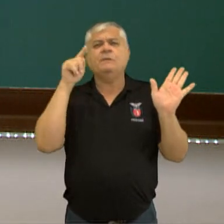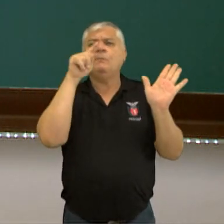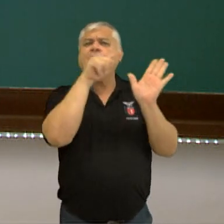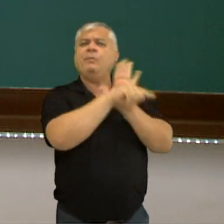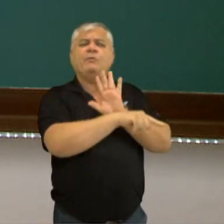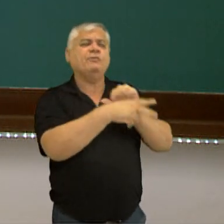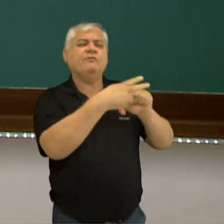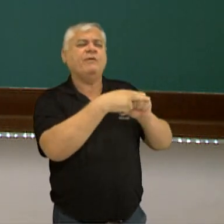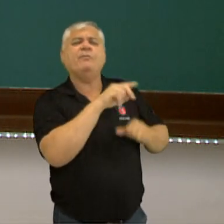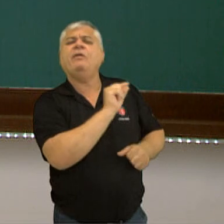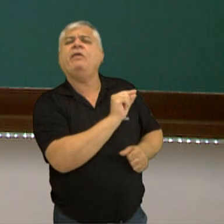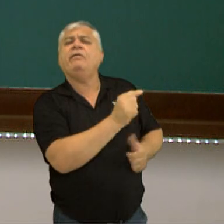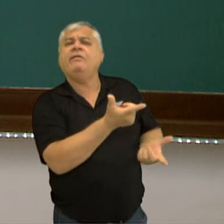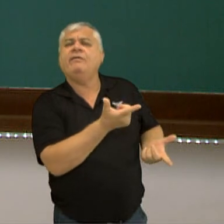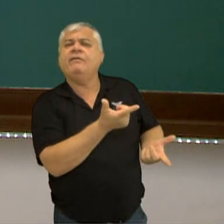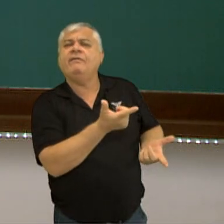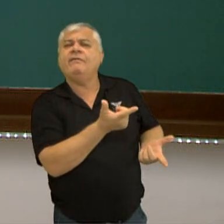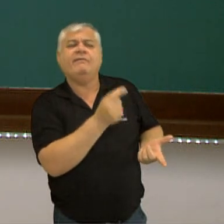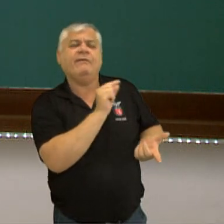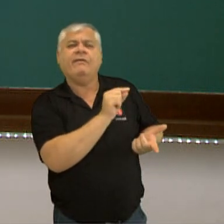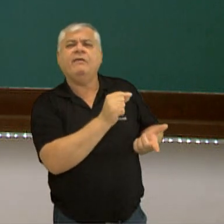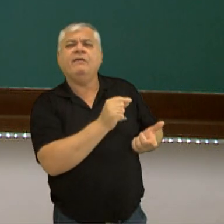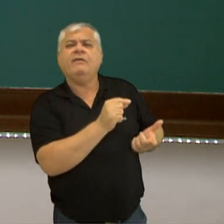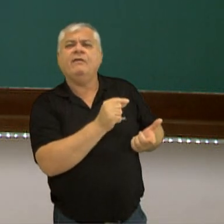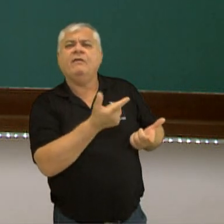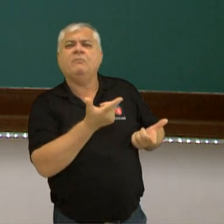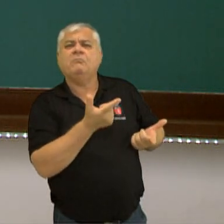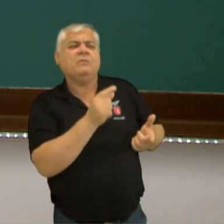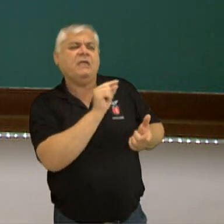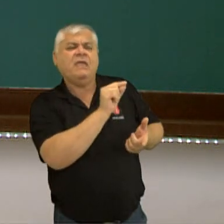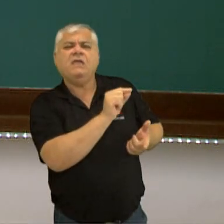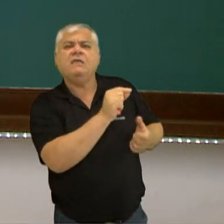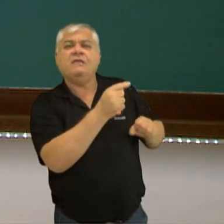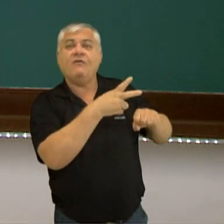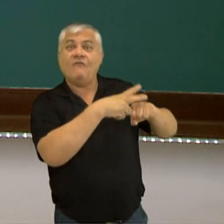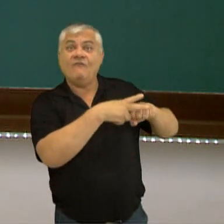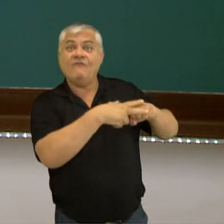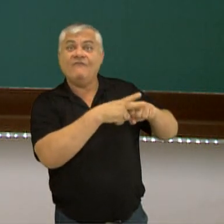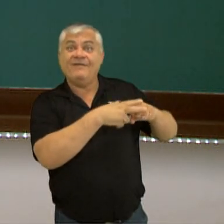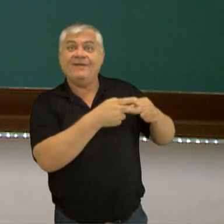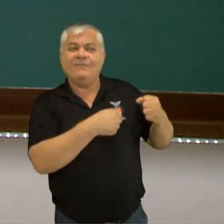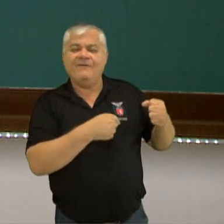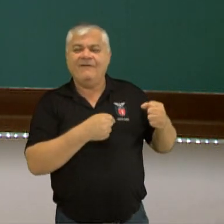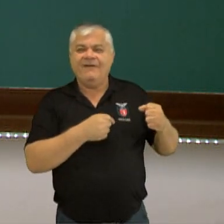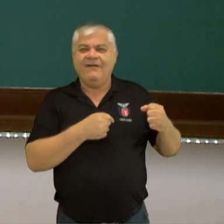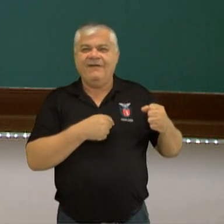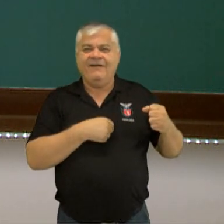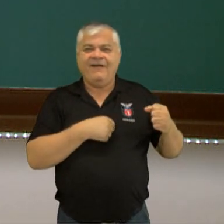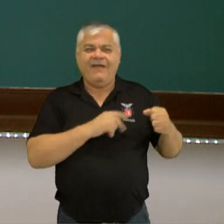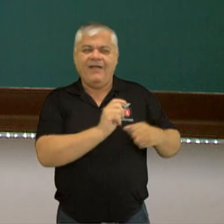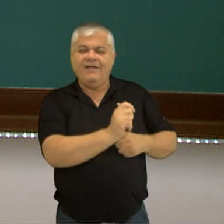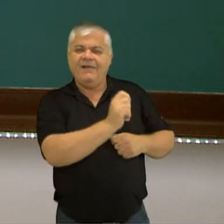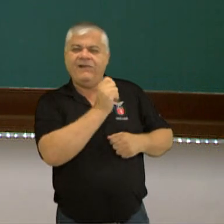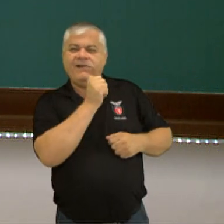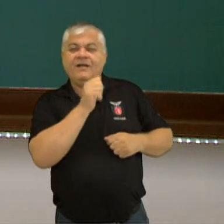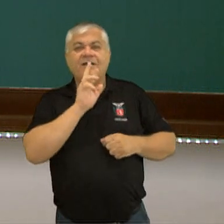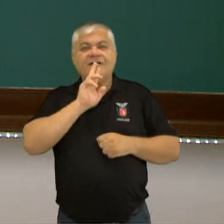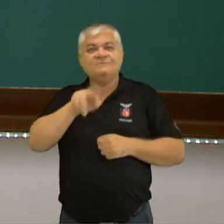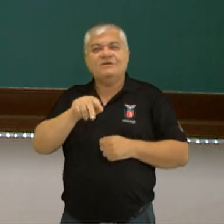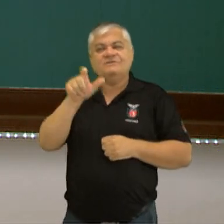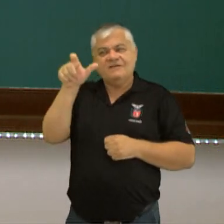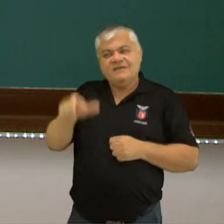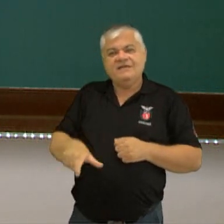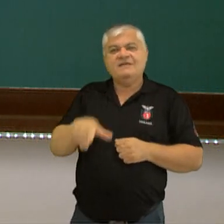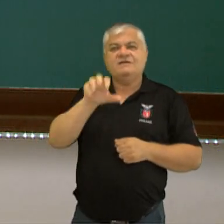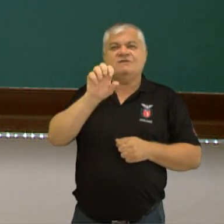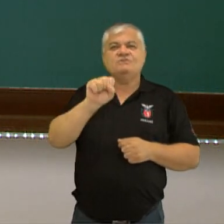para o verbo? Quem? Tá? Quando eu pergunto quem é o verbo, obrigatoriamente, a resposta é o sujeito.